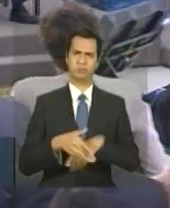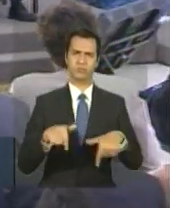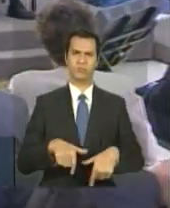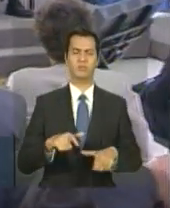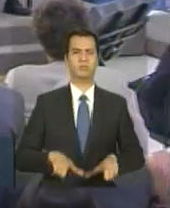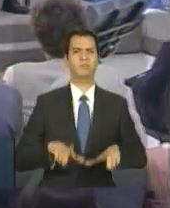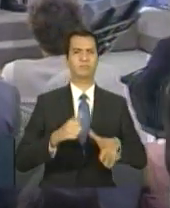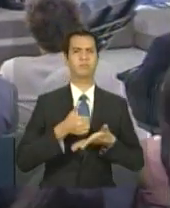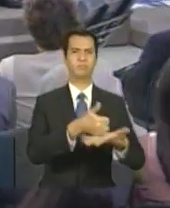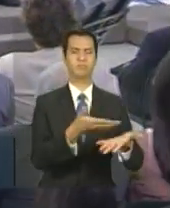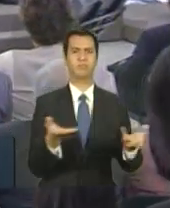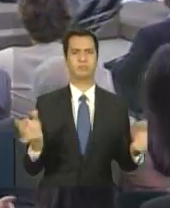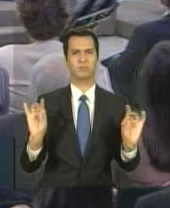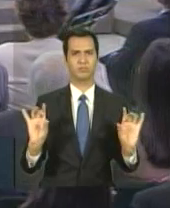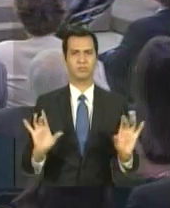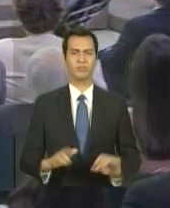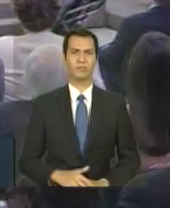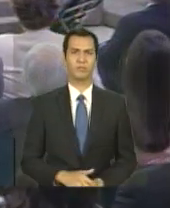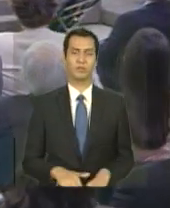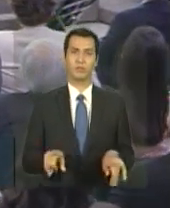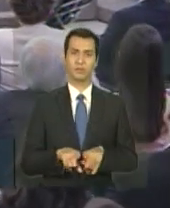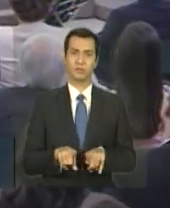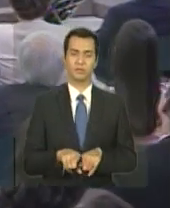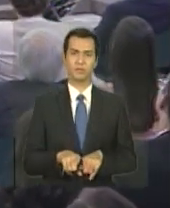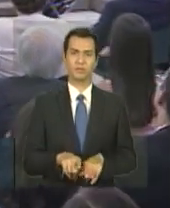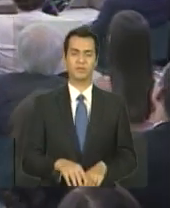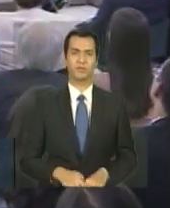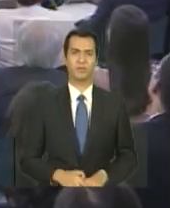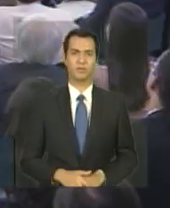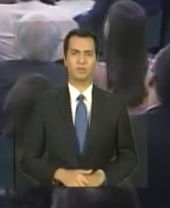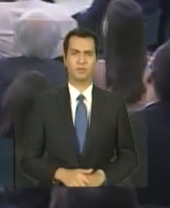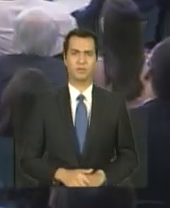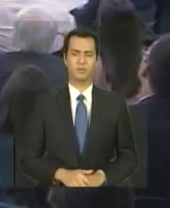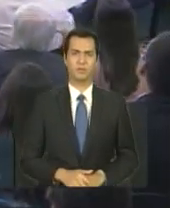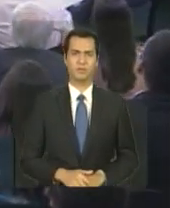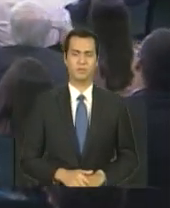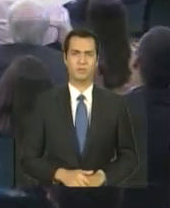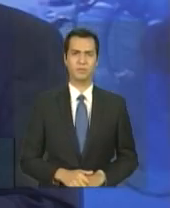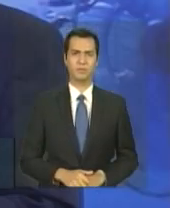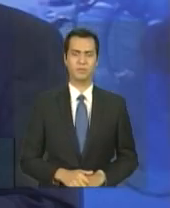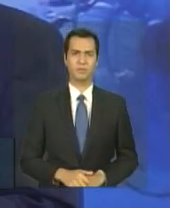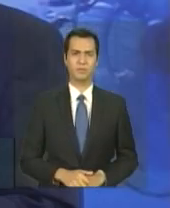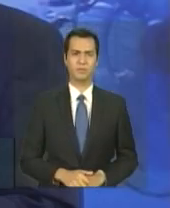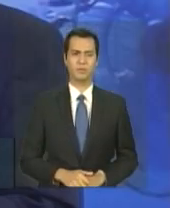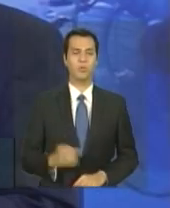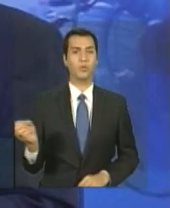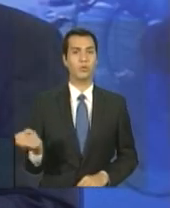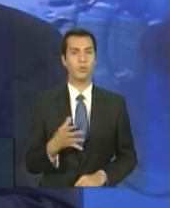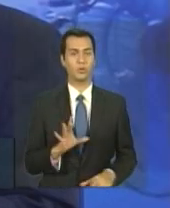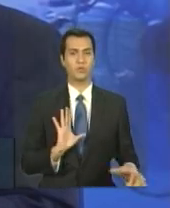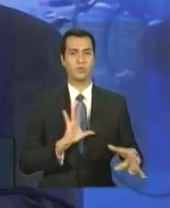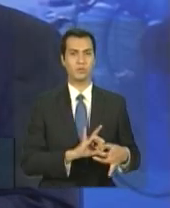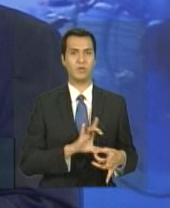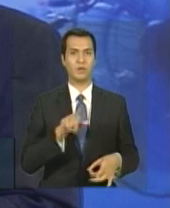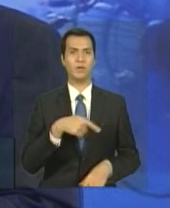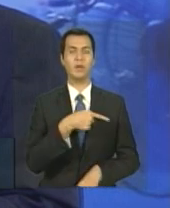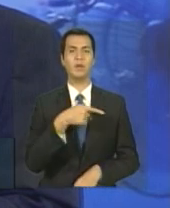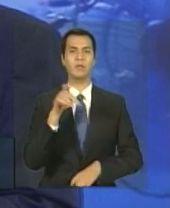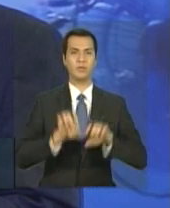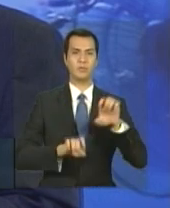evento, e também é de contar com o nosso novo parceiro, a General